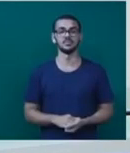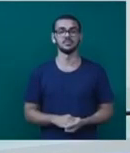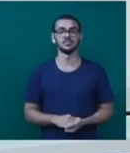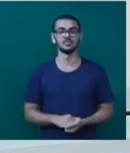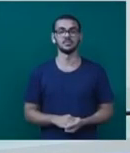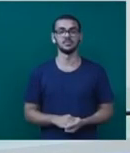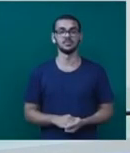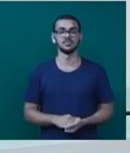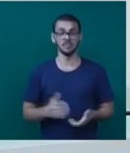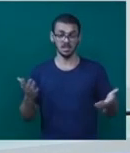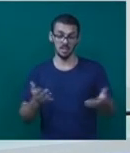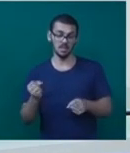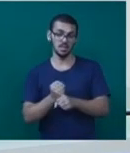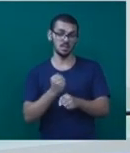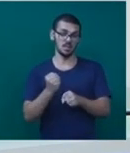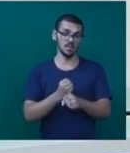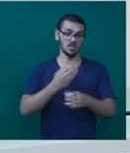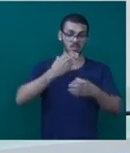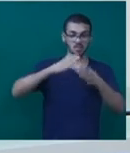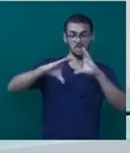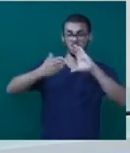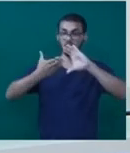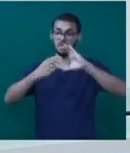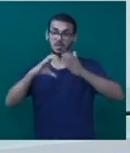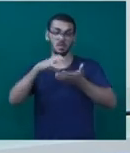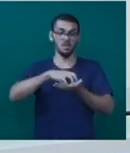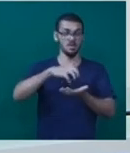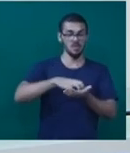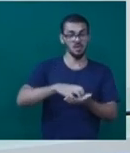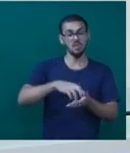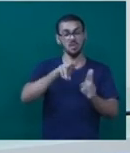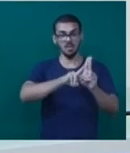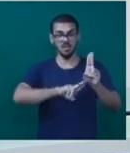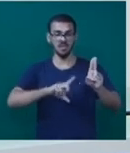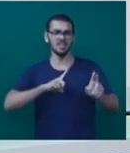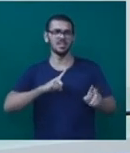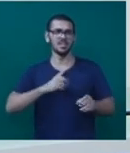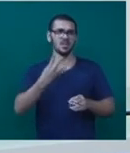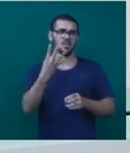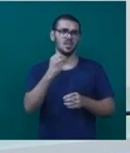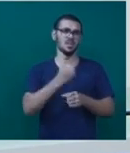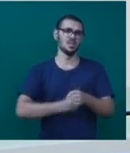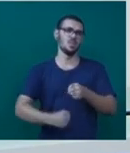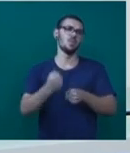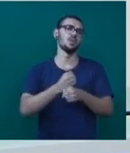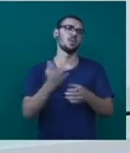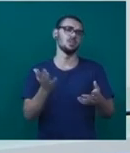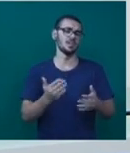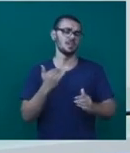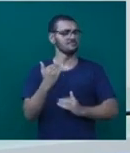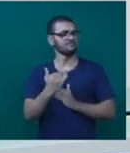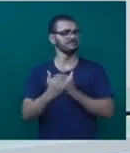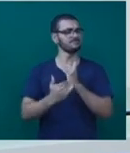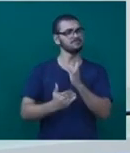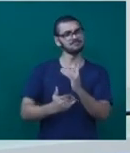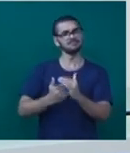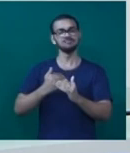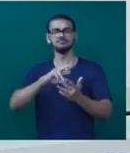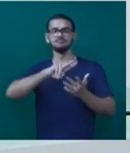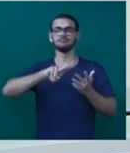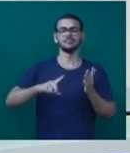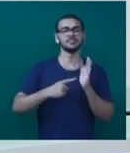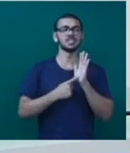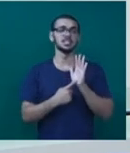Neste ano, o Coral da UFO celebra 40 anos de história. Nessa trajetória, foram realizadas várias apresentações e a